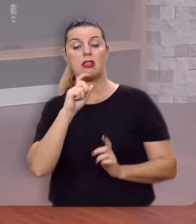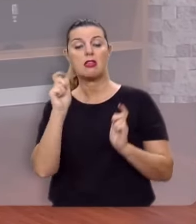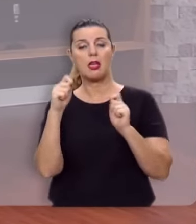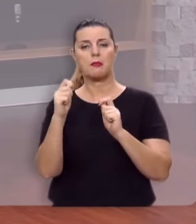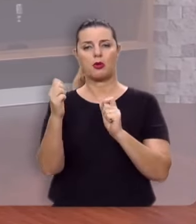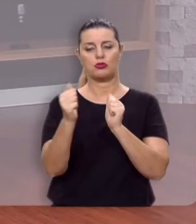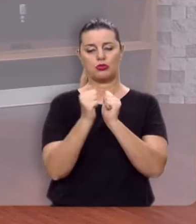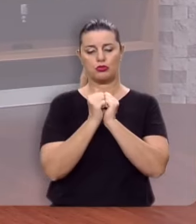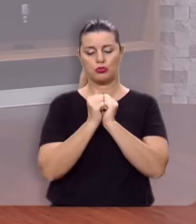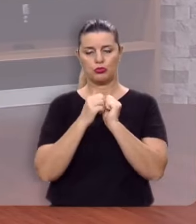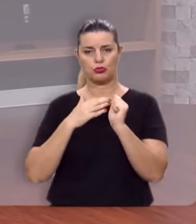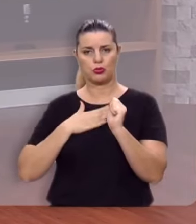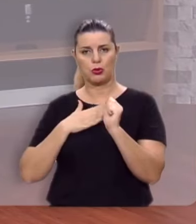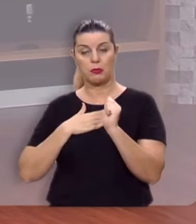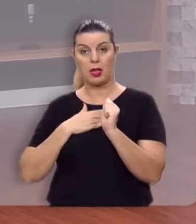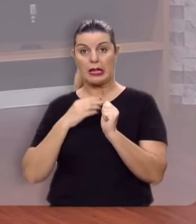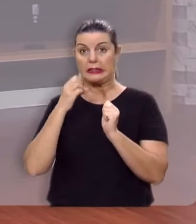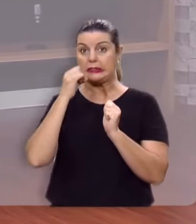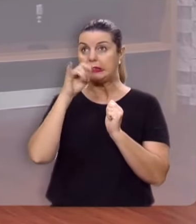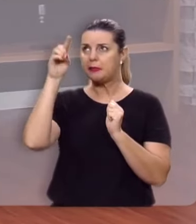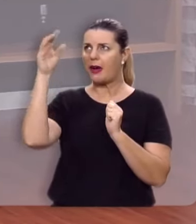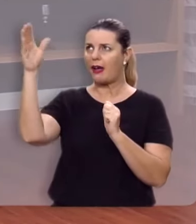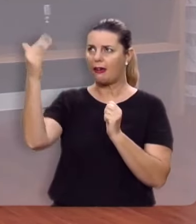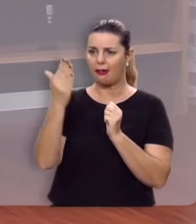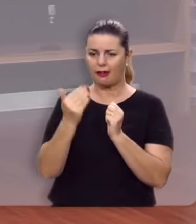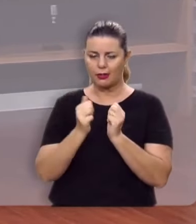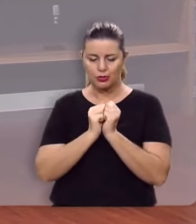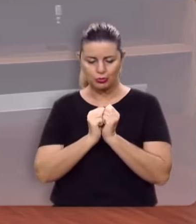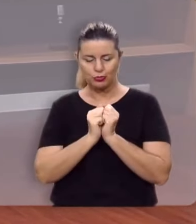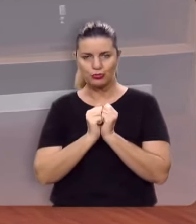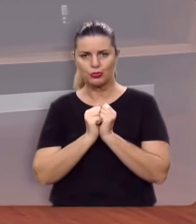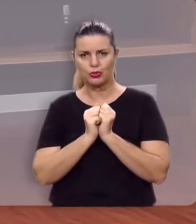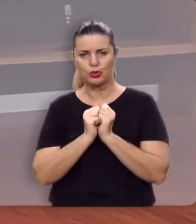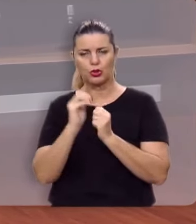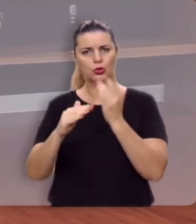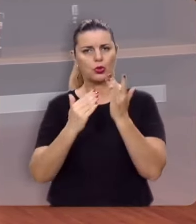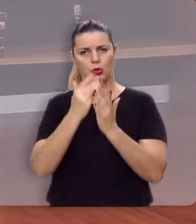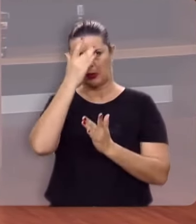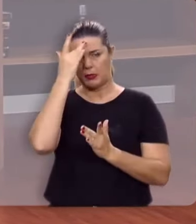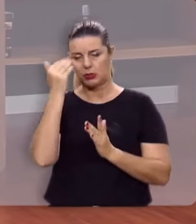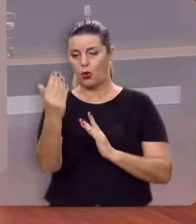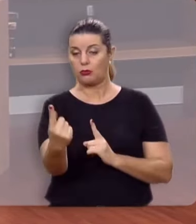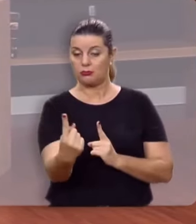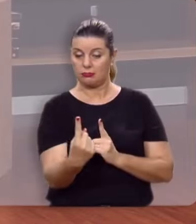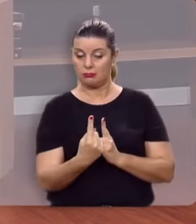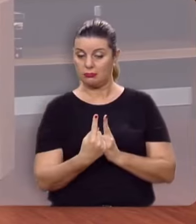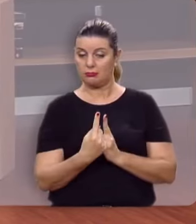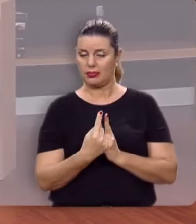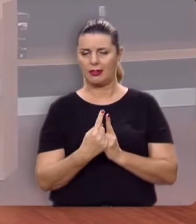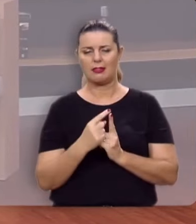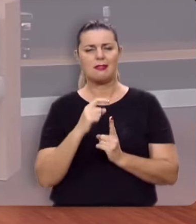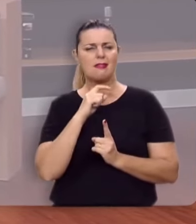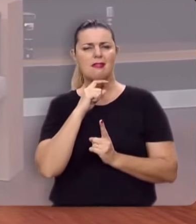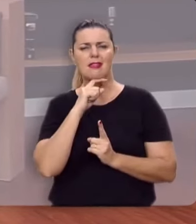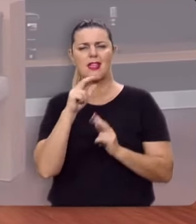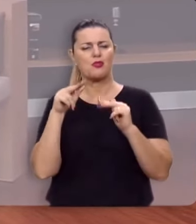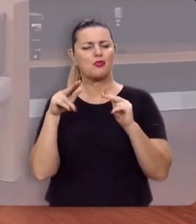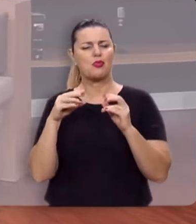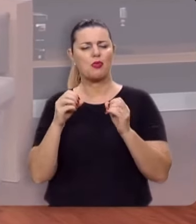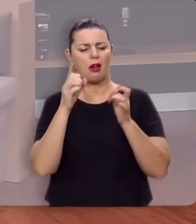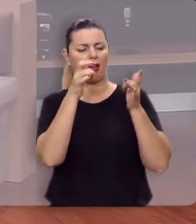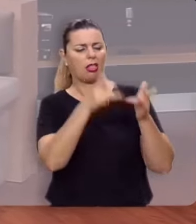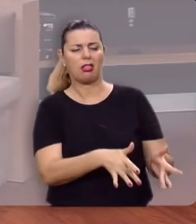pode vir a mim se o Pai não o trouxer. Todo aquele que vem a mim, de maneira nenhuma